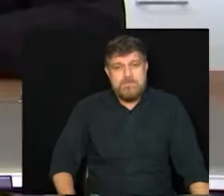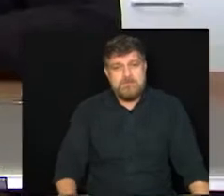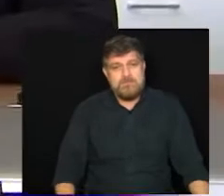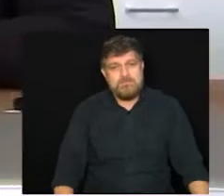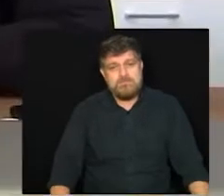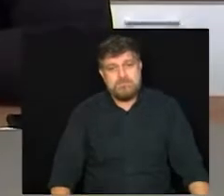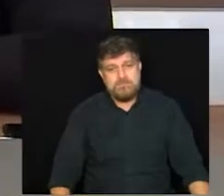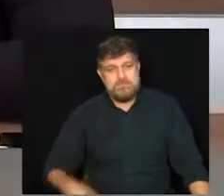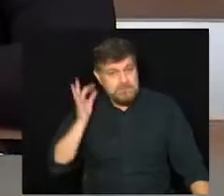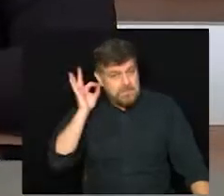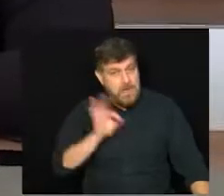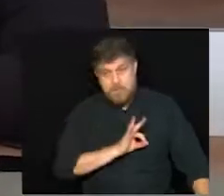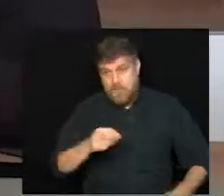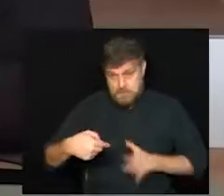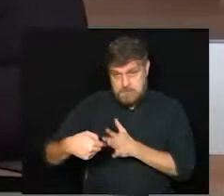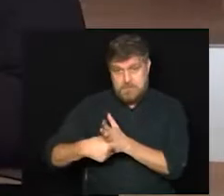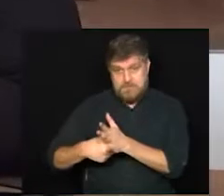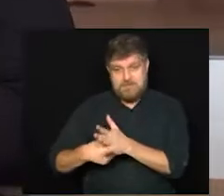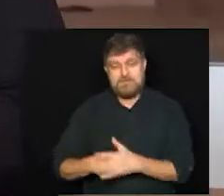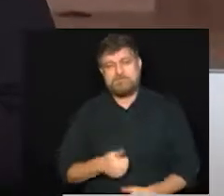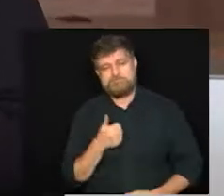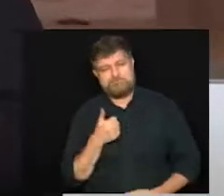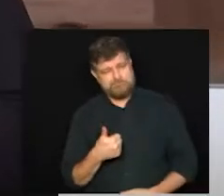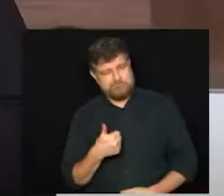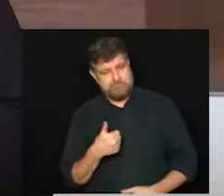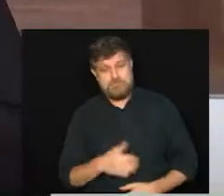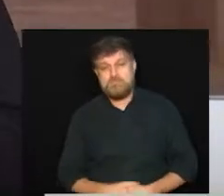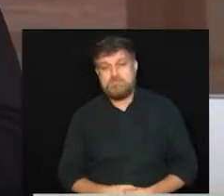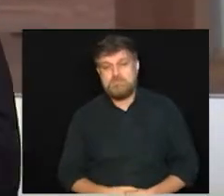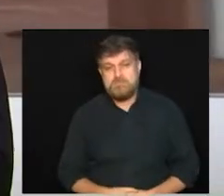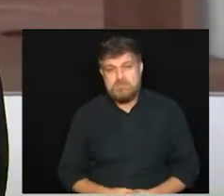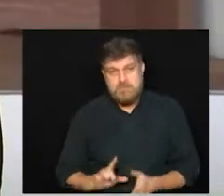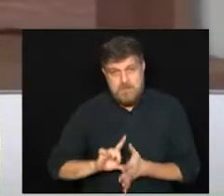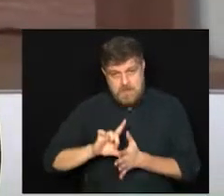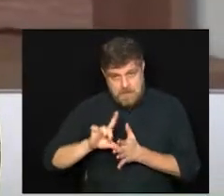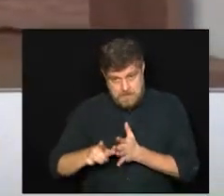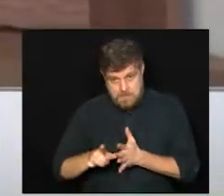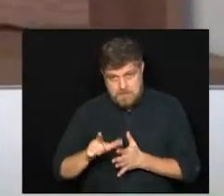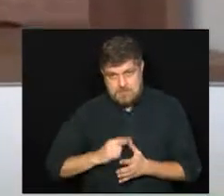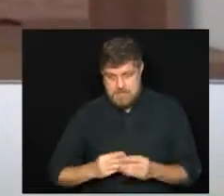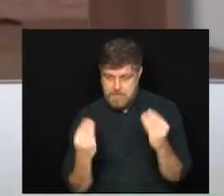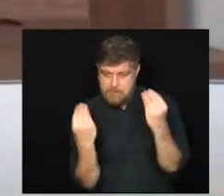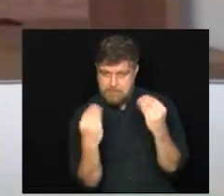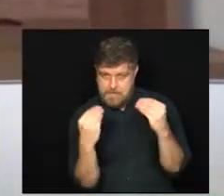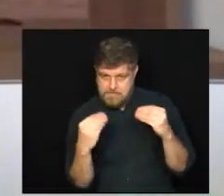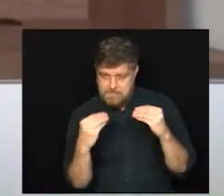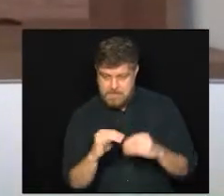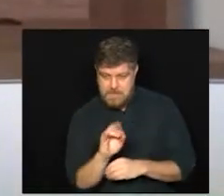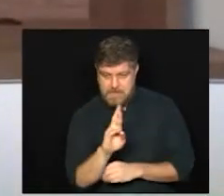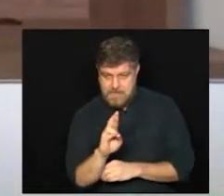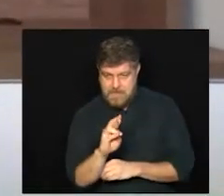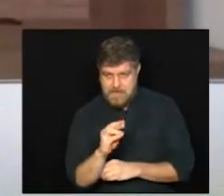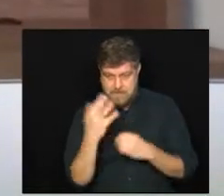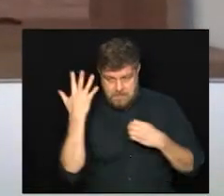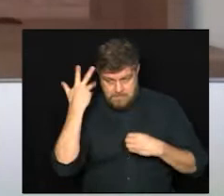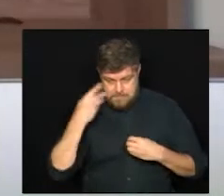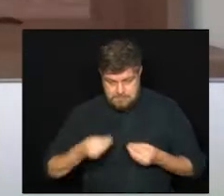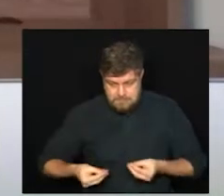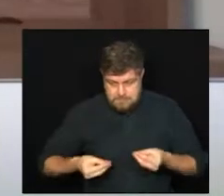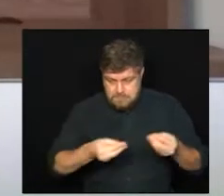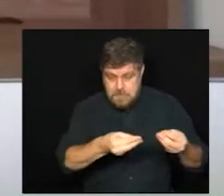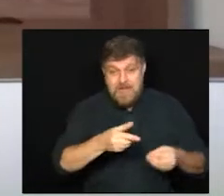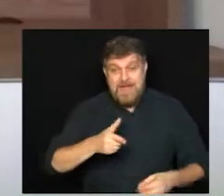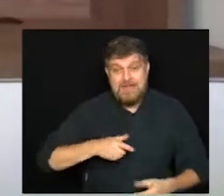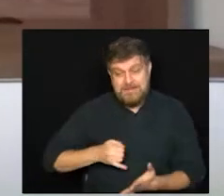Ótima pergunta. Bom, depois que a gente faz a declaração e entrega, a gente tem o valor